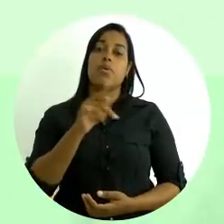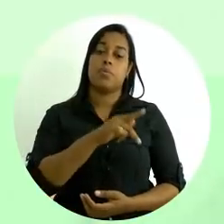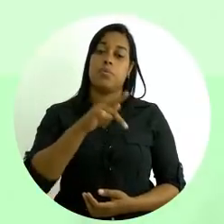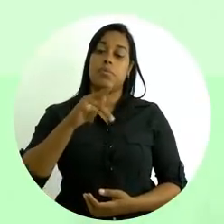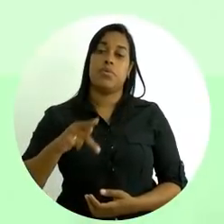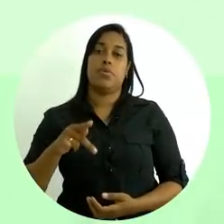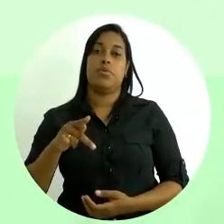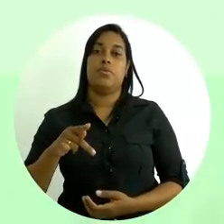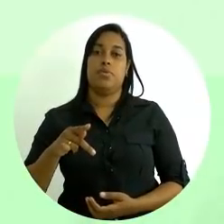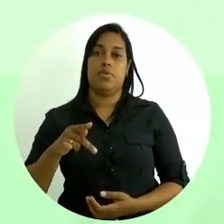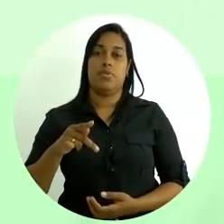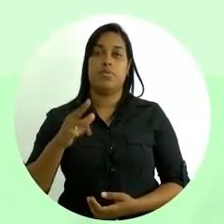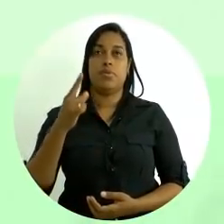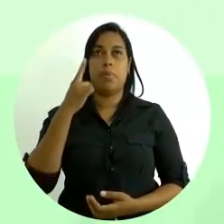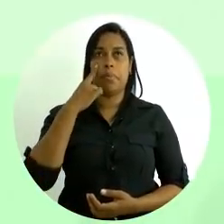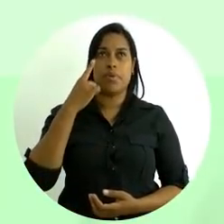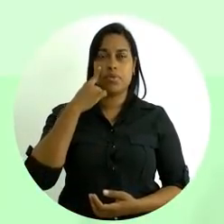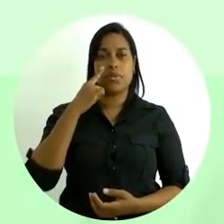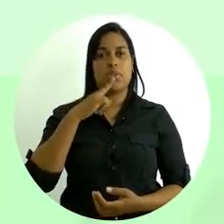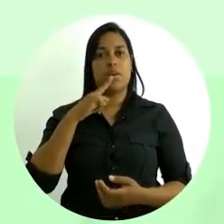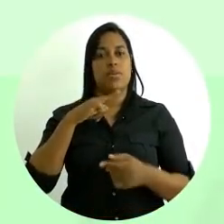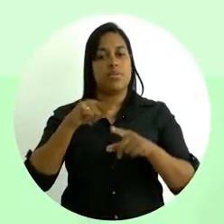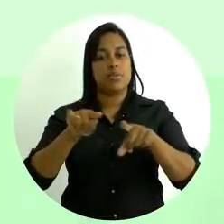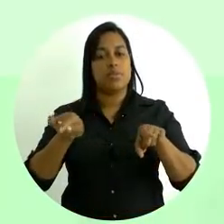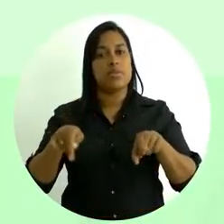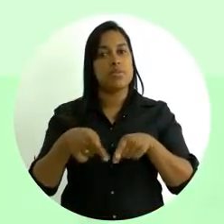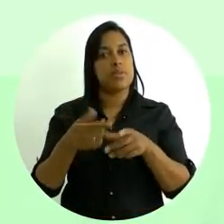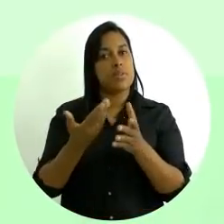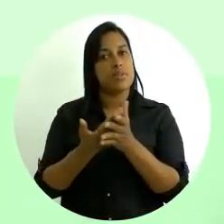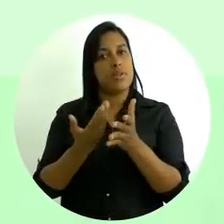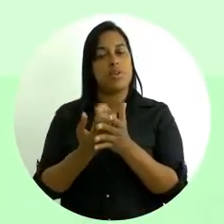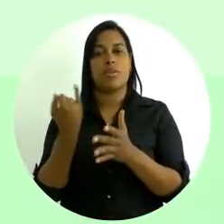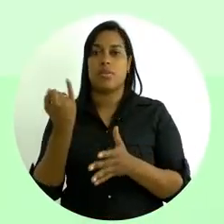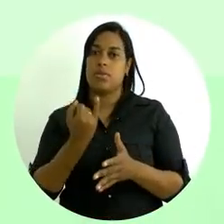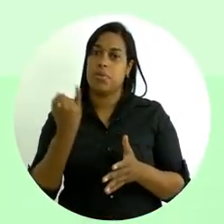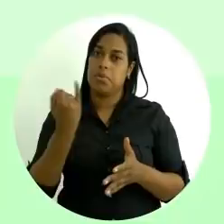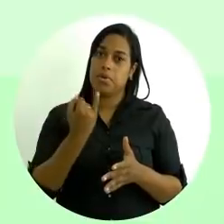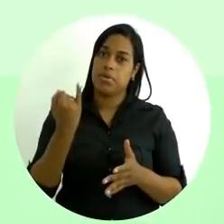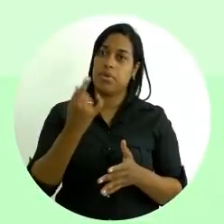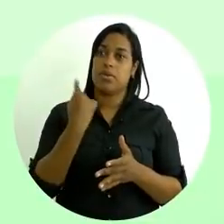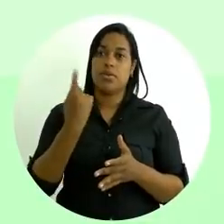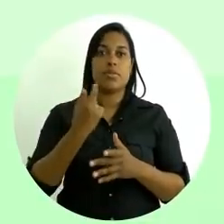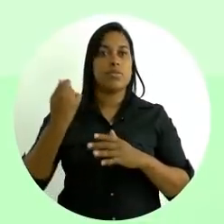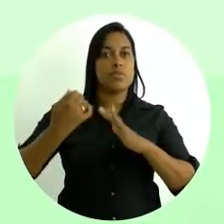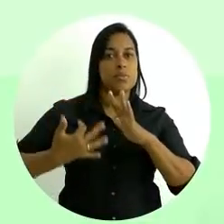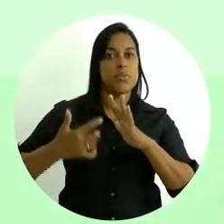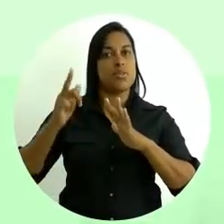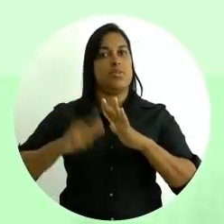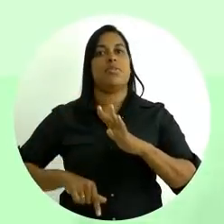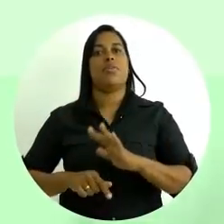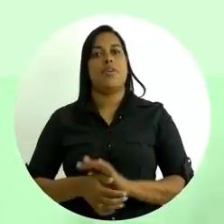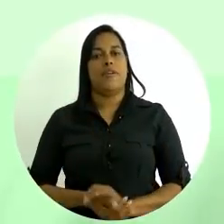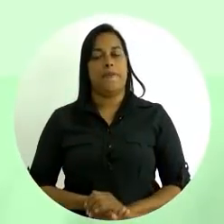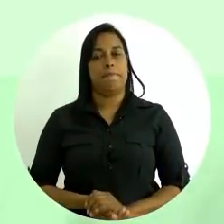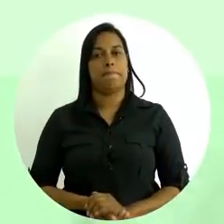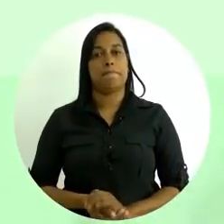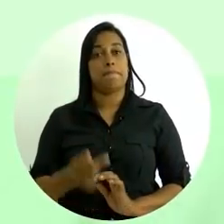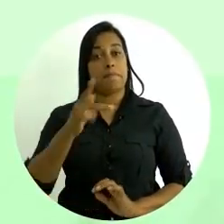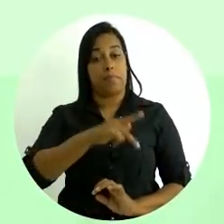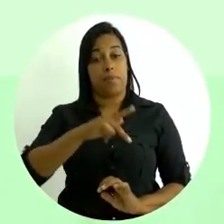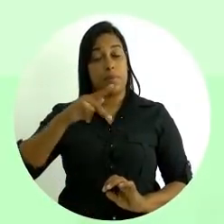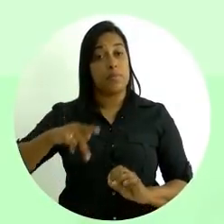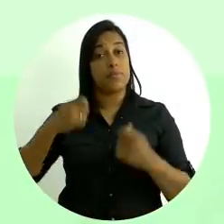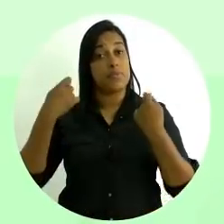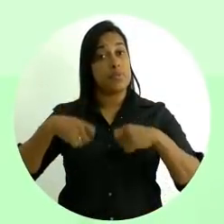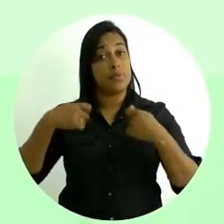que o professor tem em sala de aula que é tão importante, porque a gente fala dessa regência.